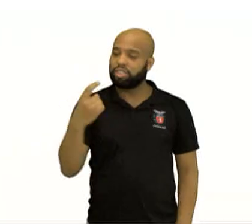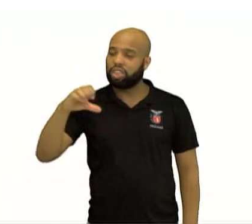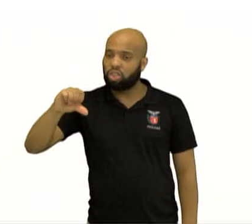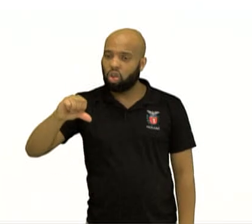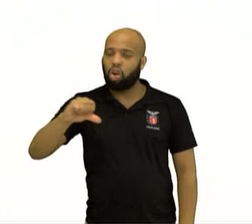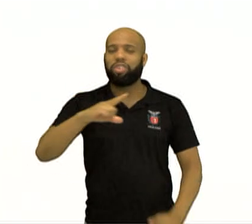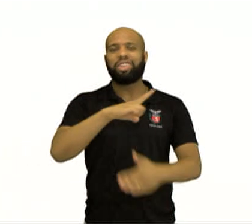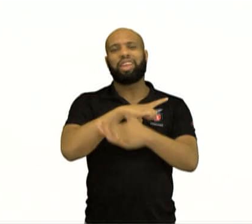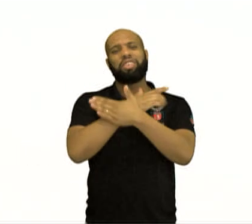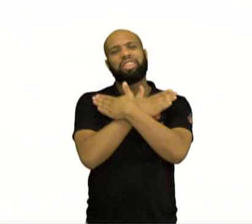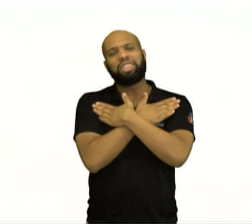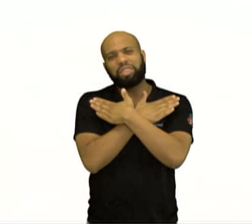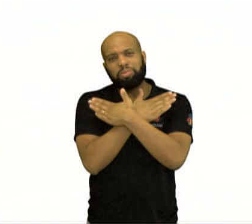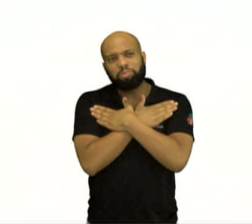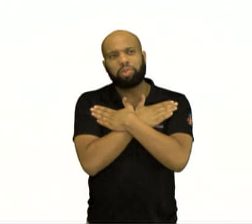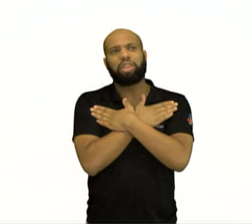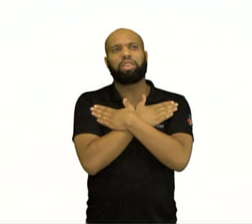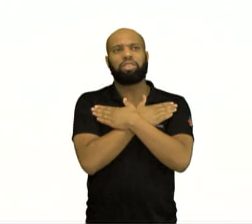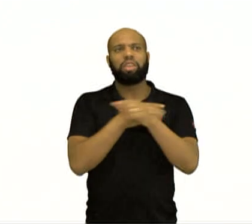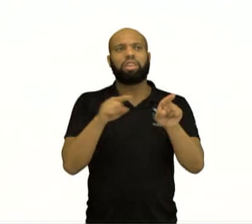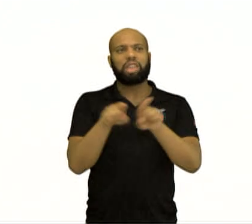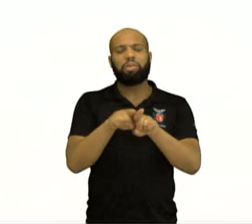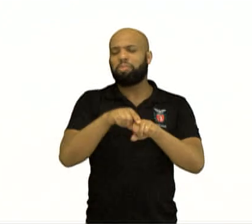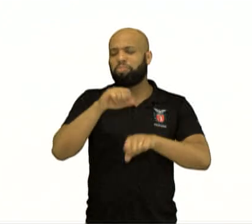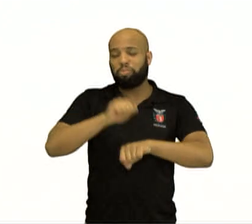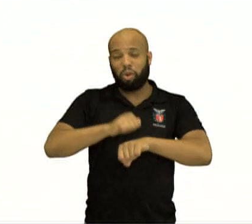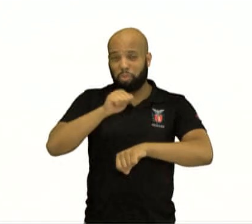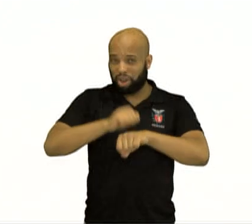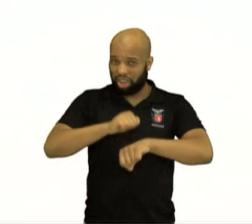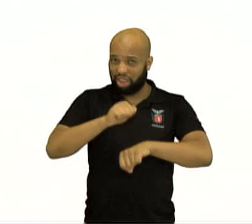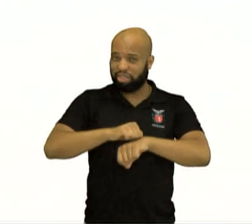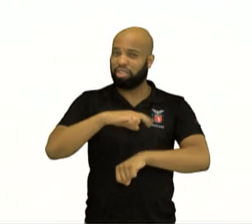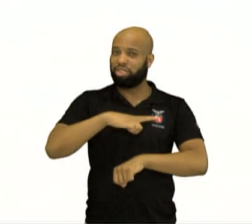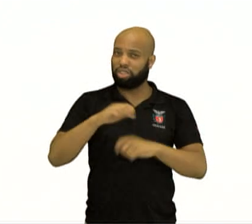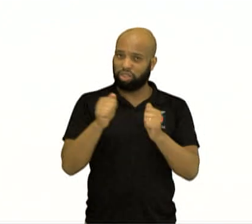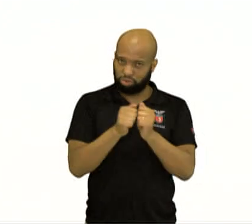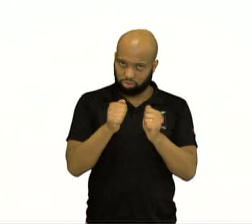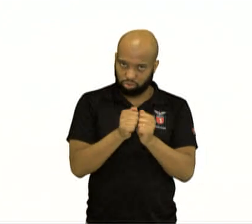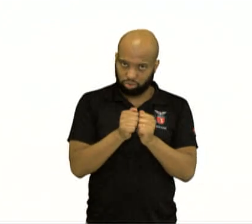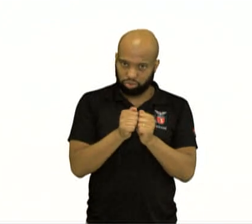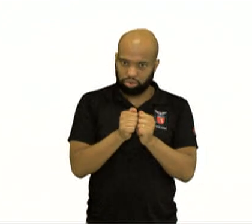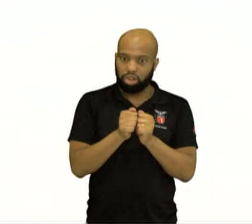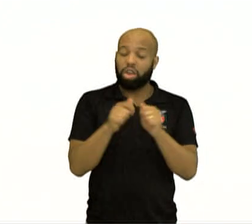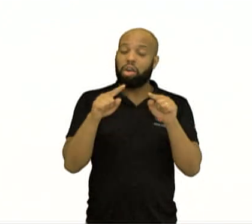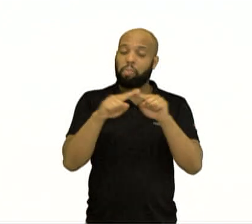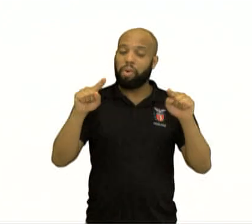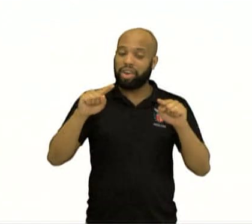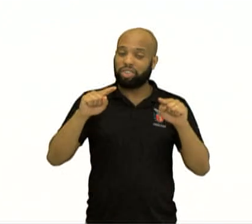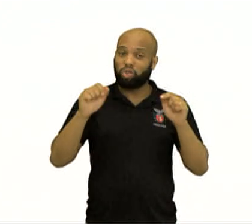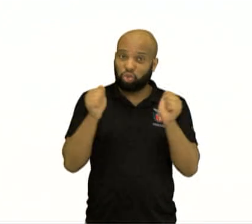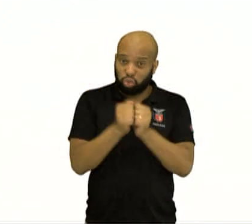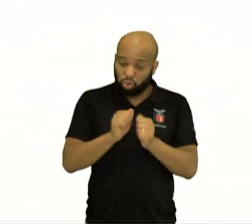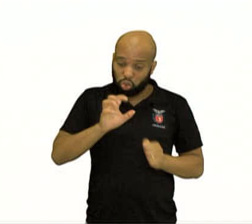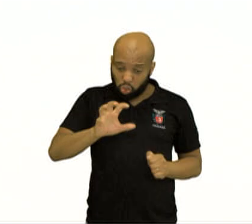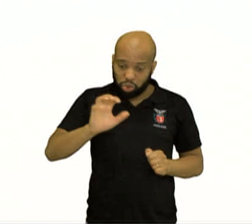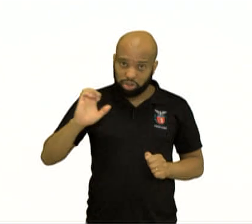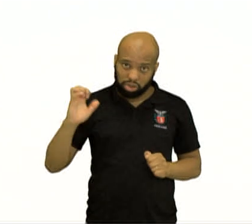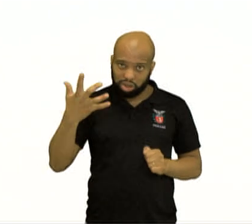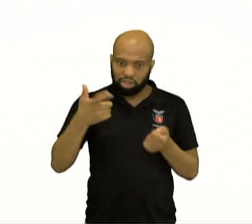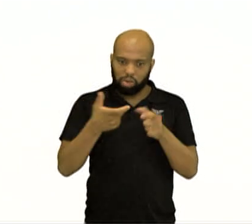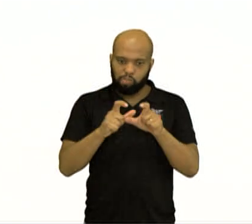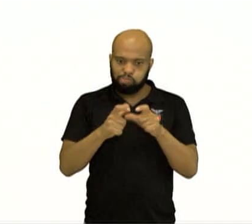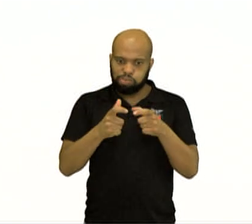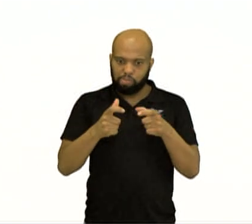miséria ocorriam em grande escala, juntamente com o aumento da população urbana e a